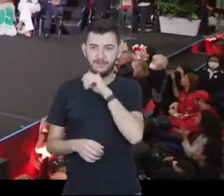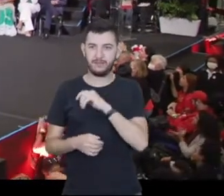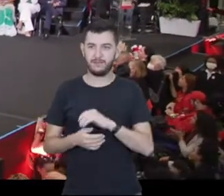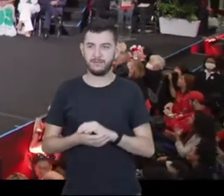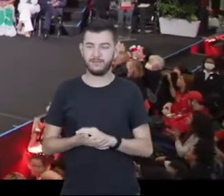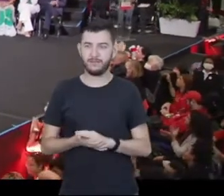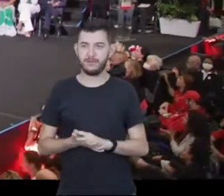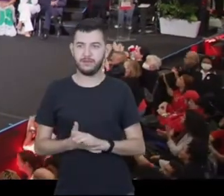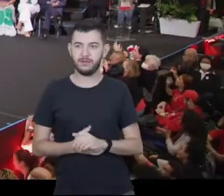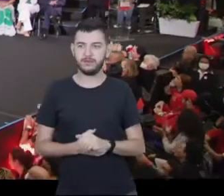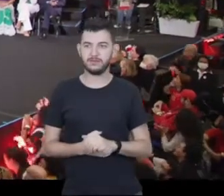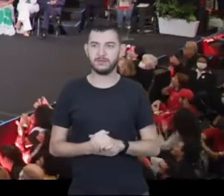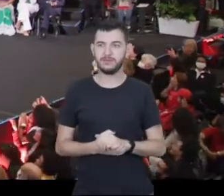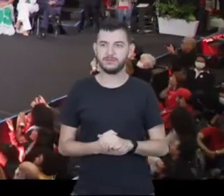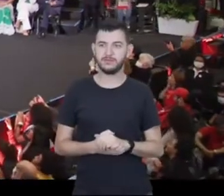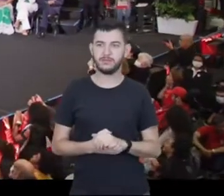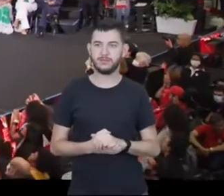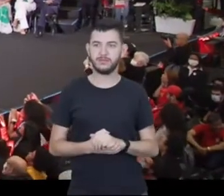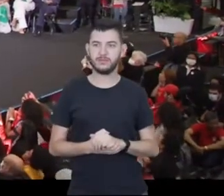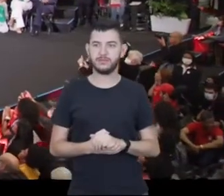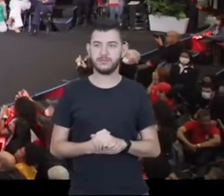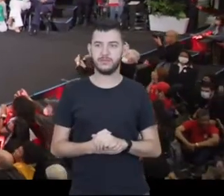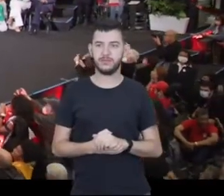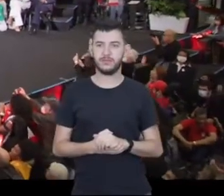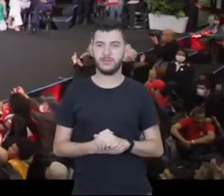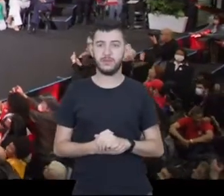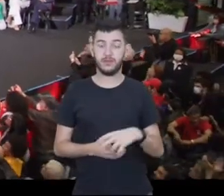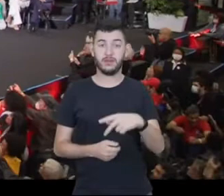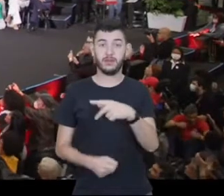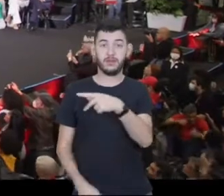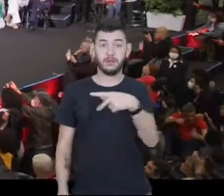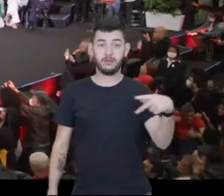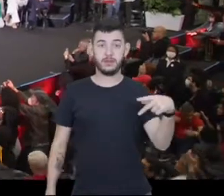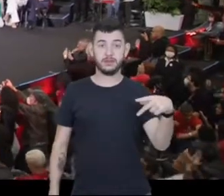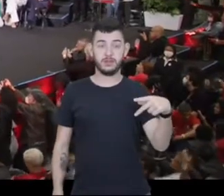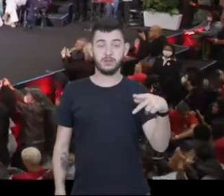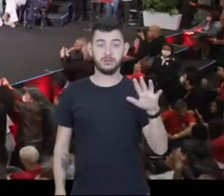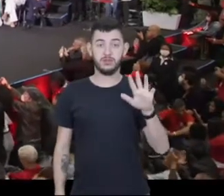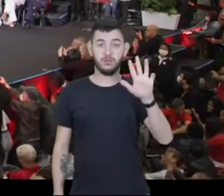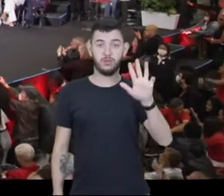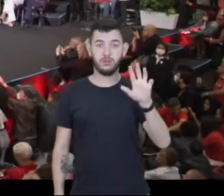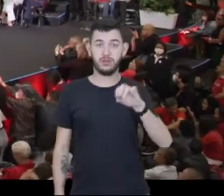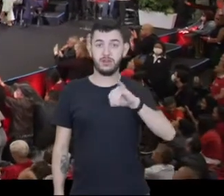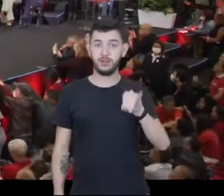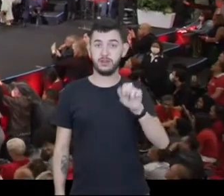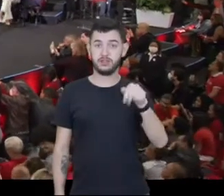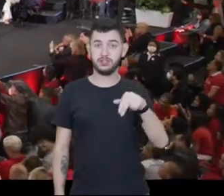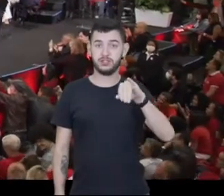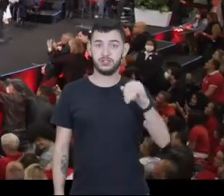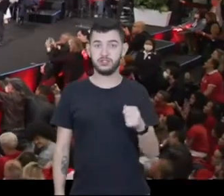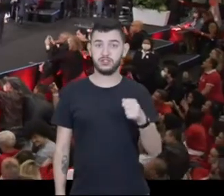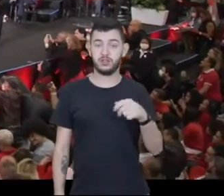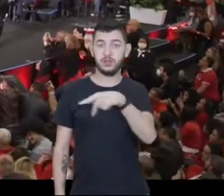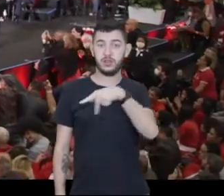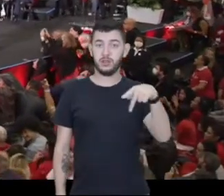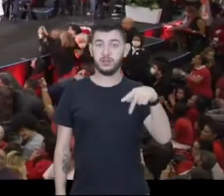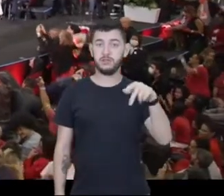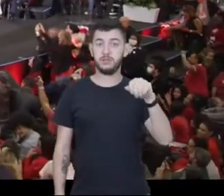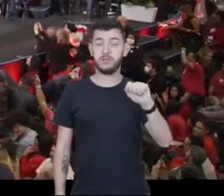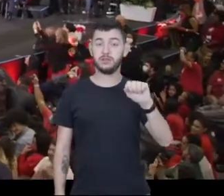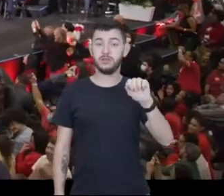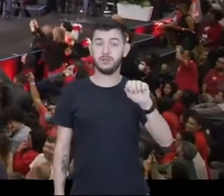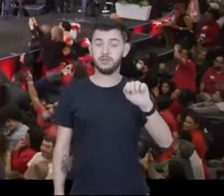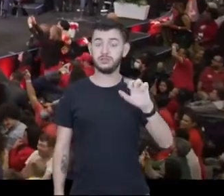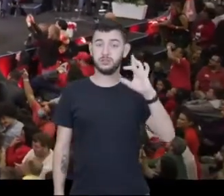o presidente Lula já já presidente Dilma e querem nome da